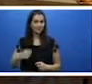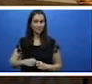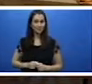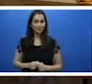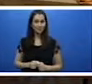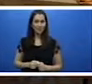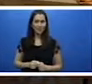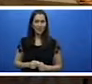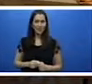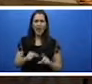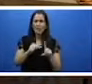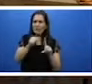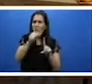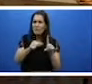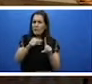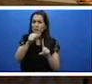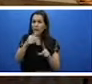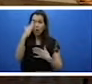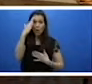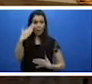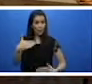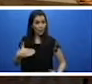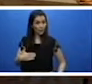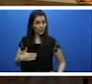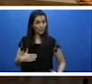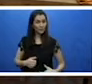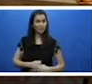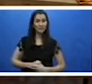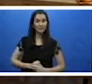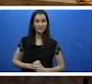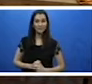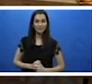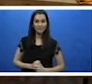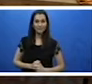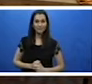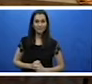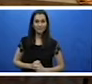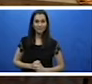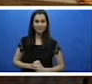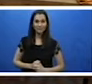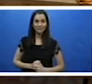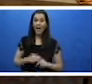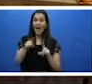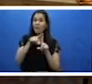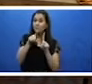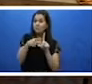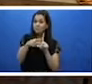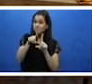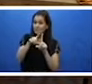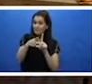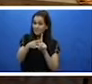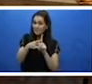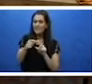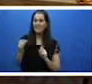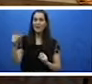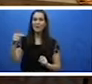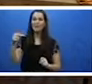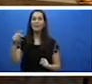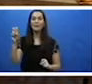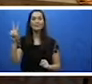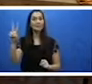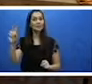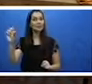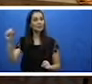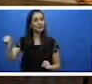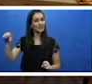temperatura do corpo, página 292. A gestação, página 293.